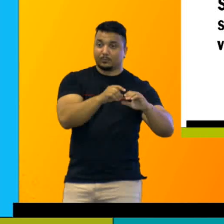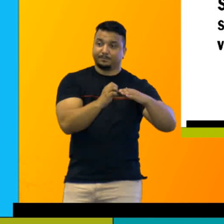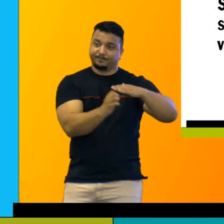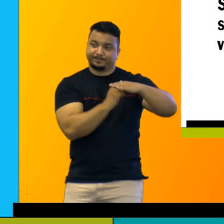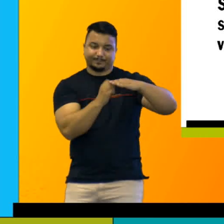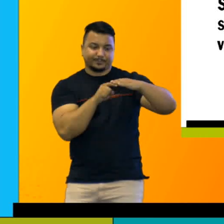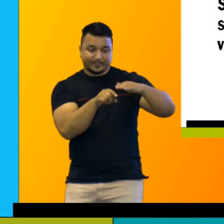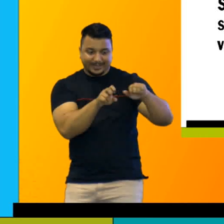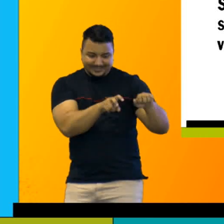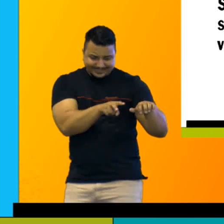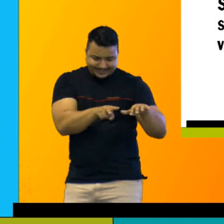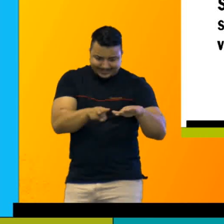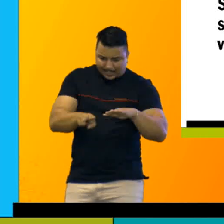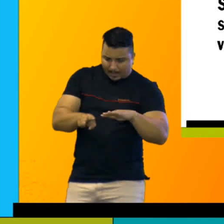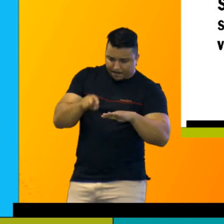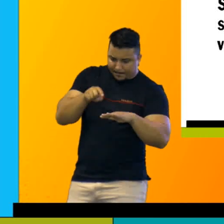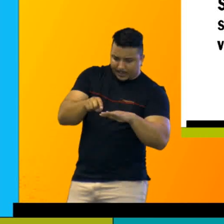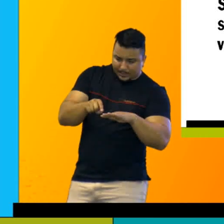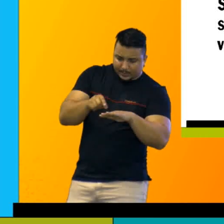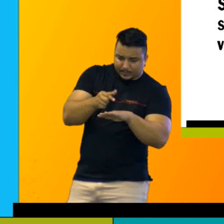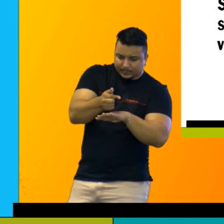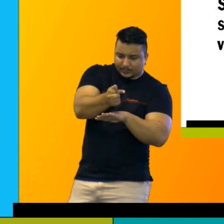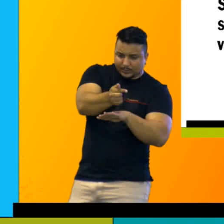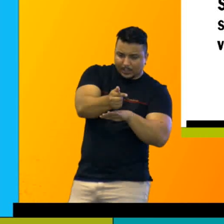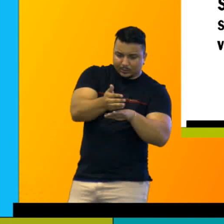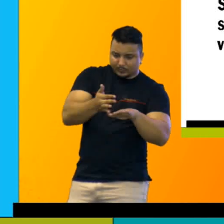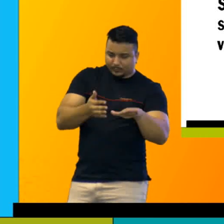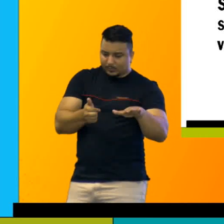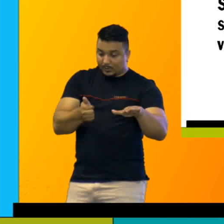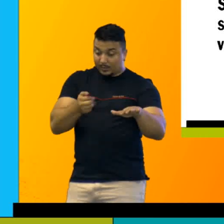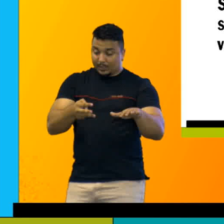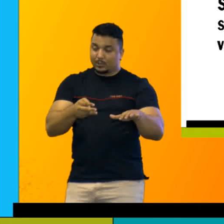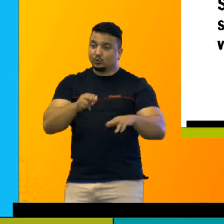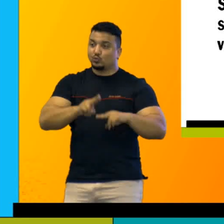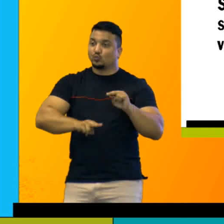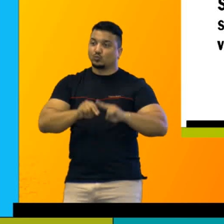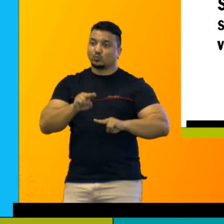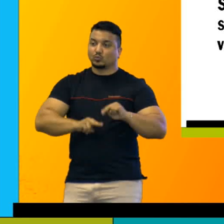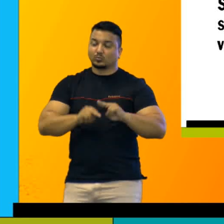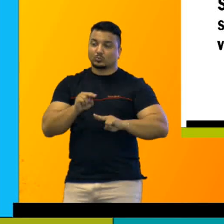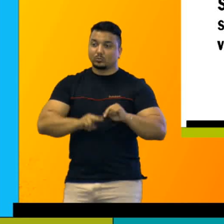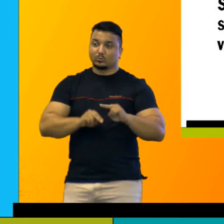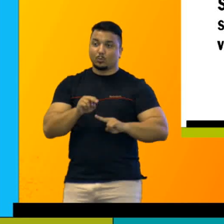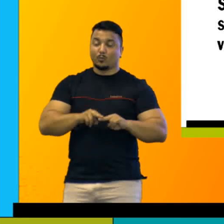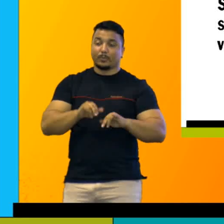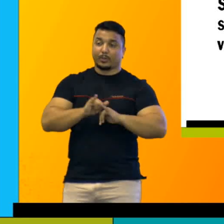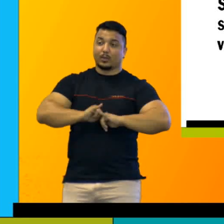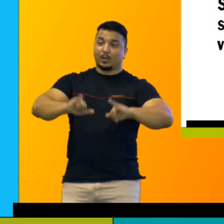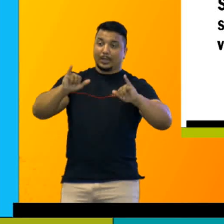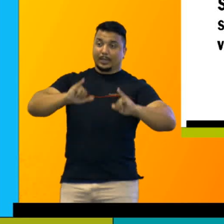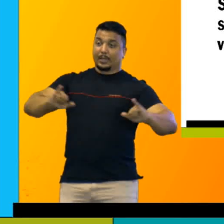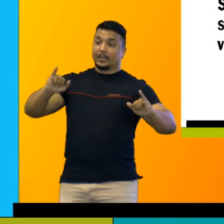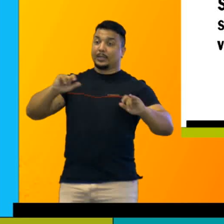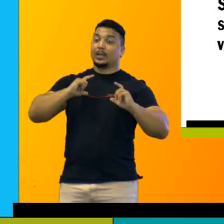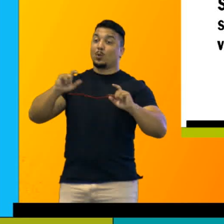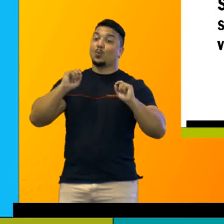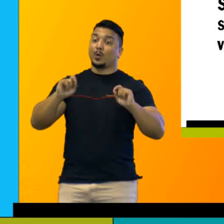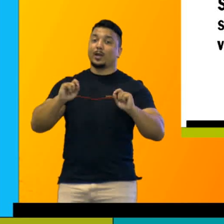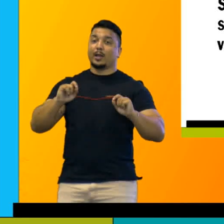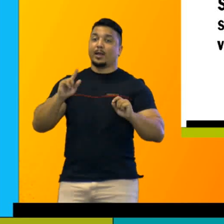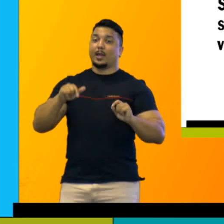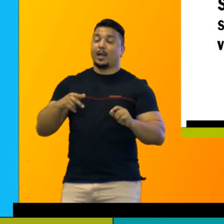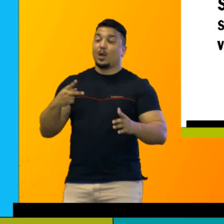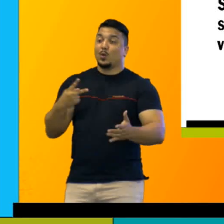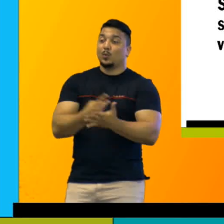na semana de 7 a 13 de junho, né? A divulgação de 7 a 13 de junho